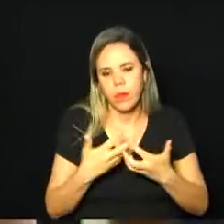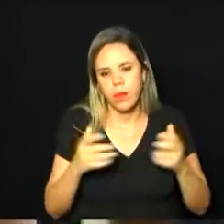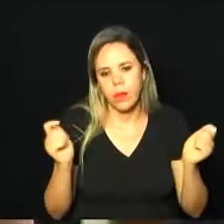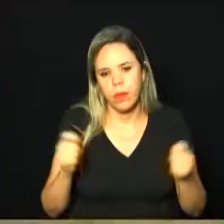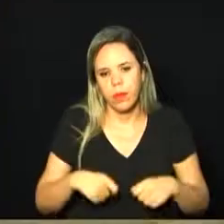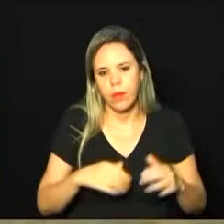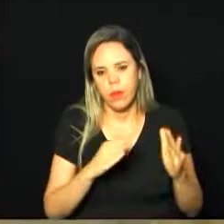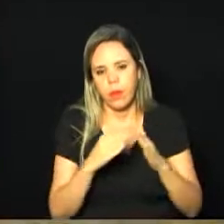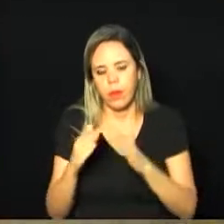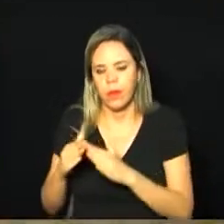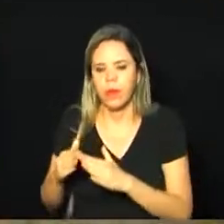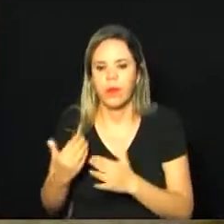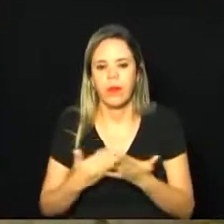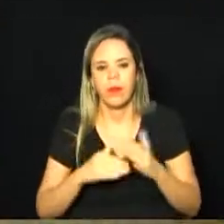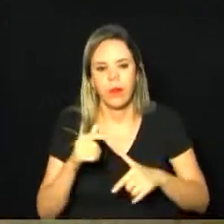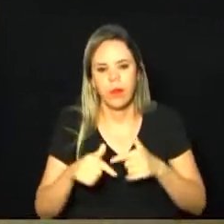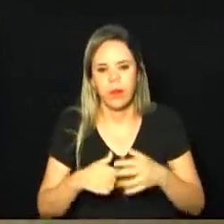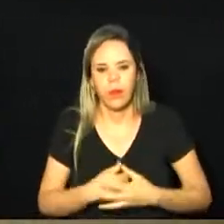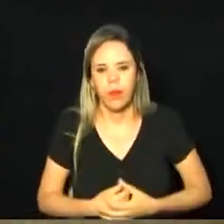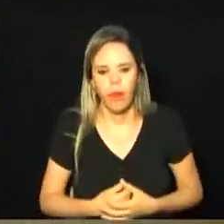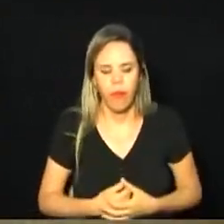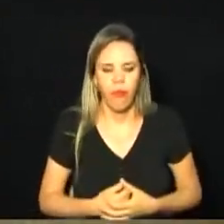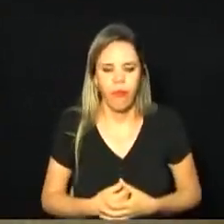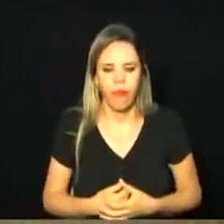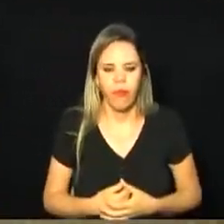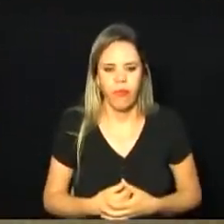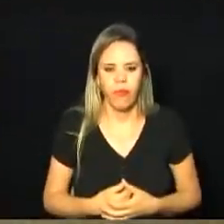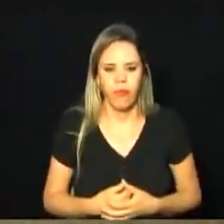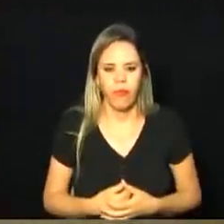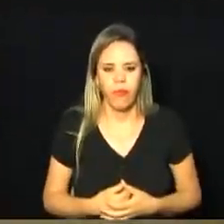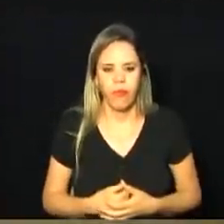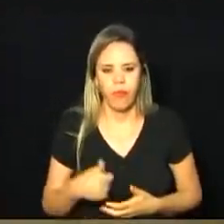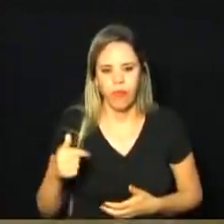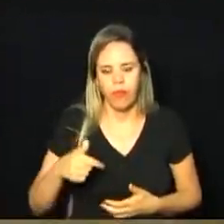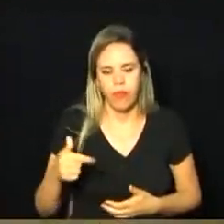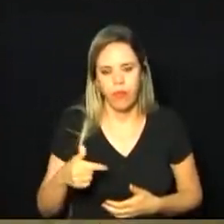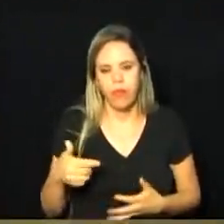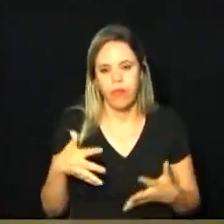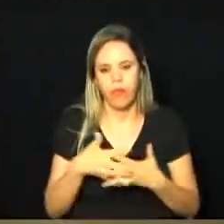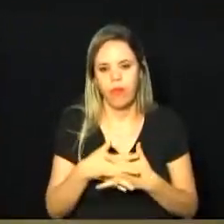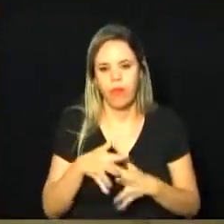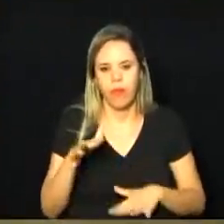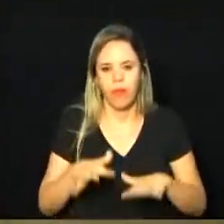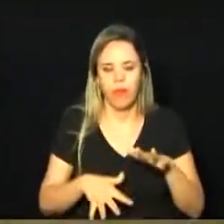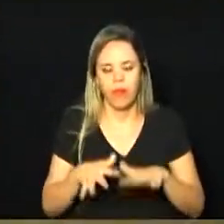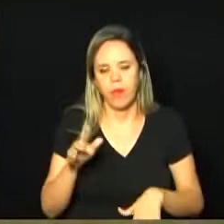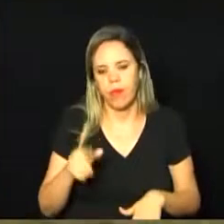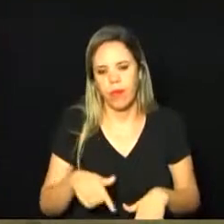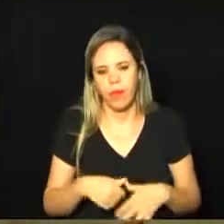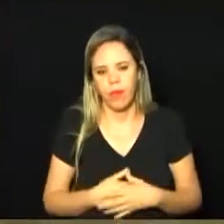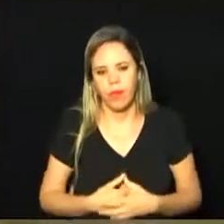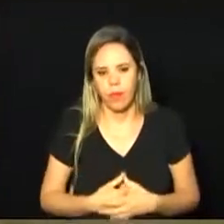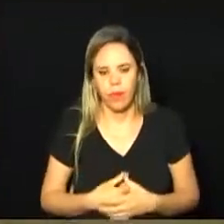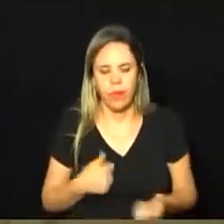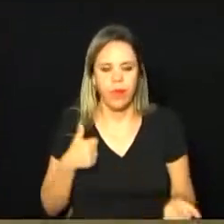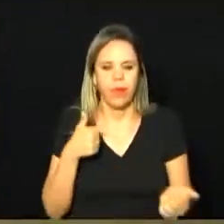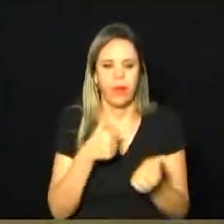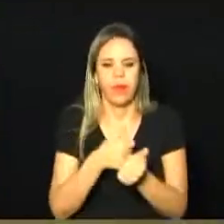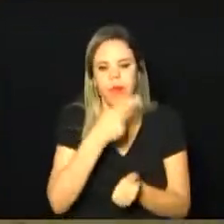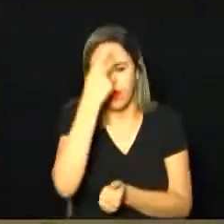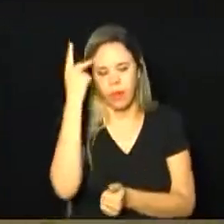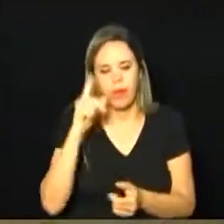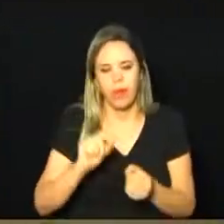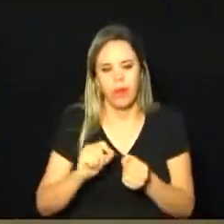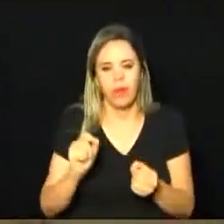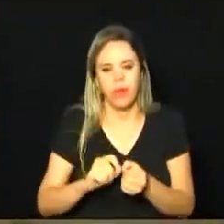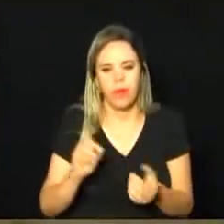as condições de moradia das classes trabalhadores esta confusão ou esta aproximação que as